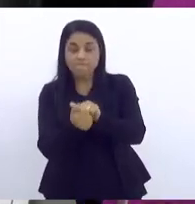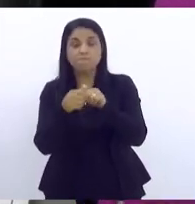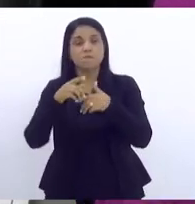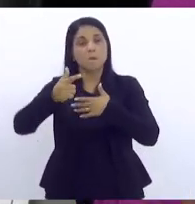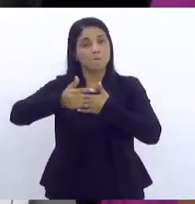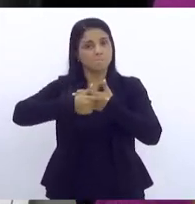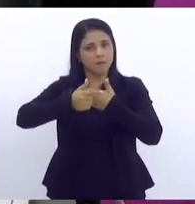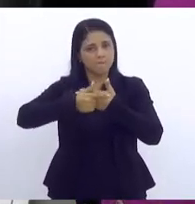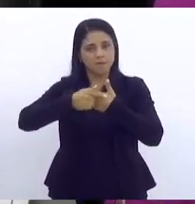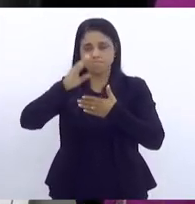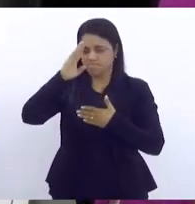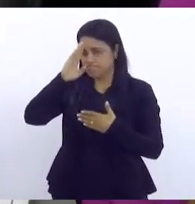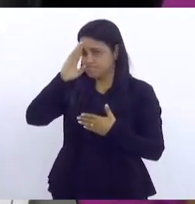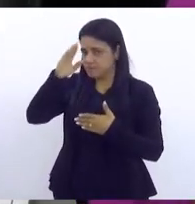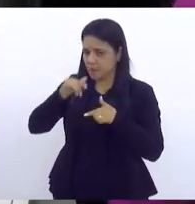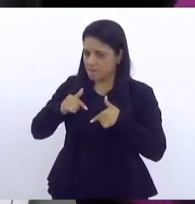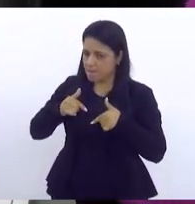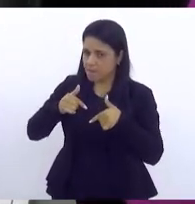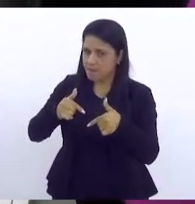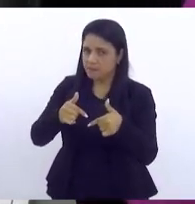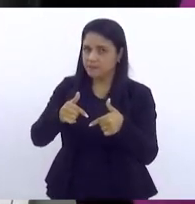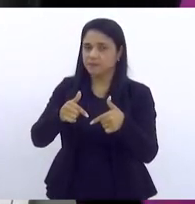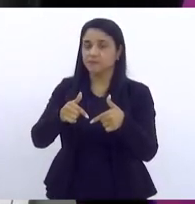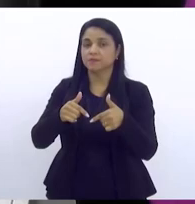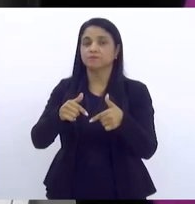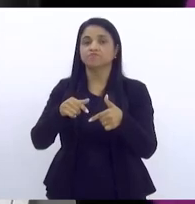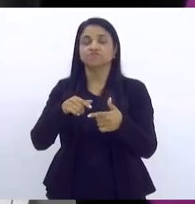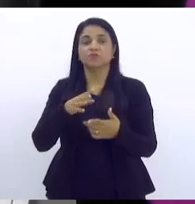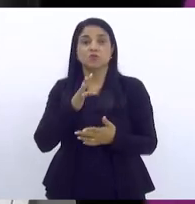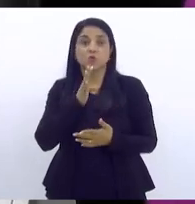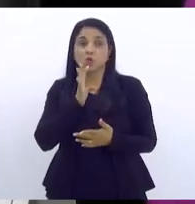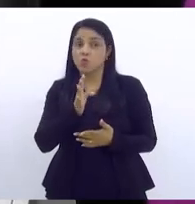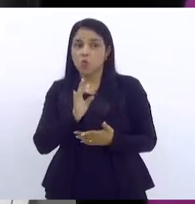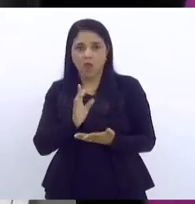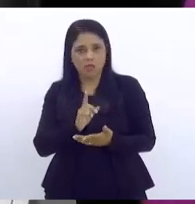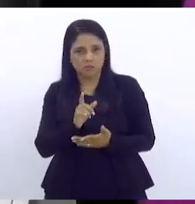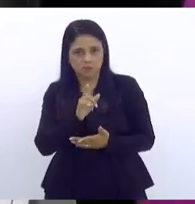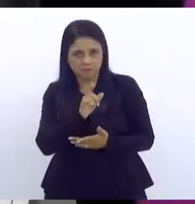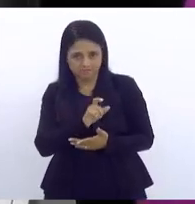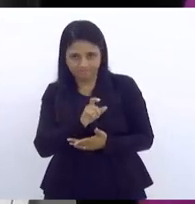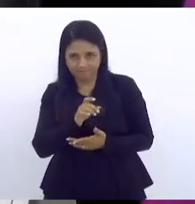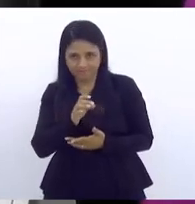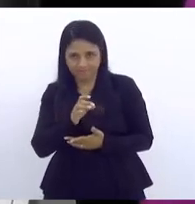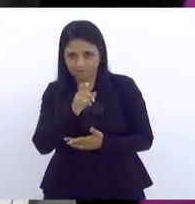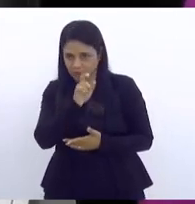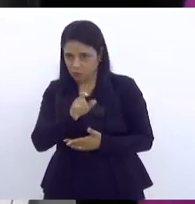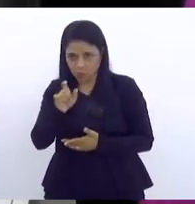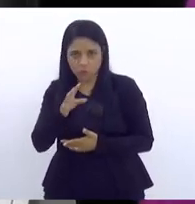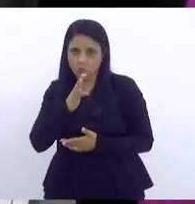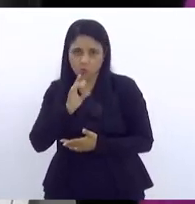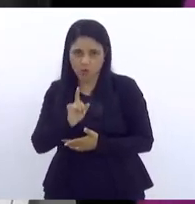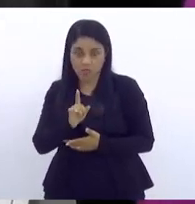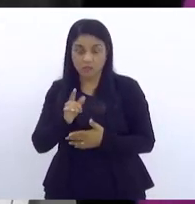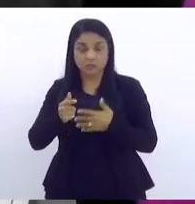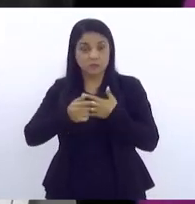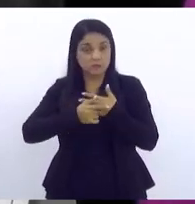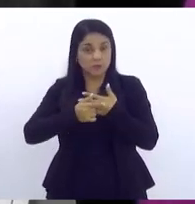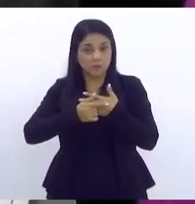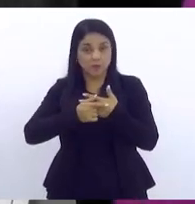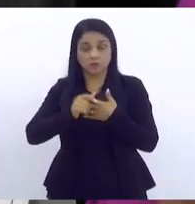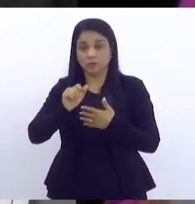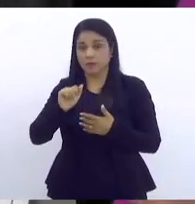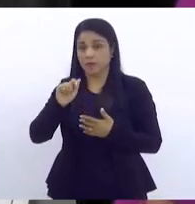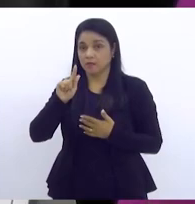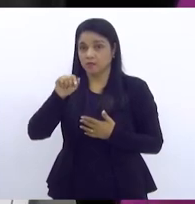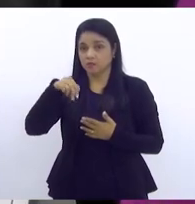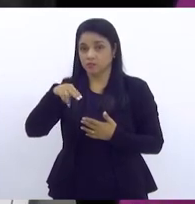importante né que muitos desconhecem né e e o papel de uma agência reguladora dentro